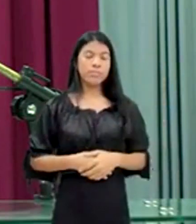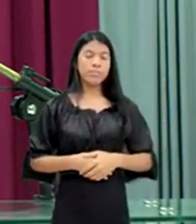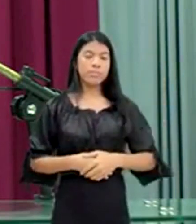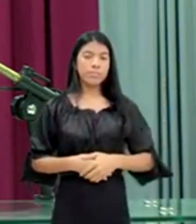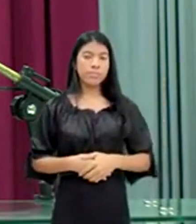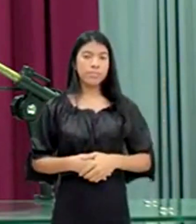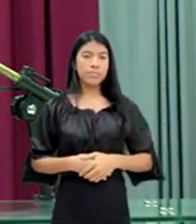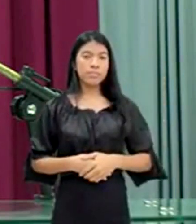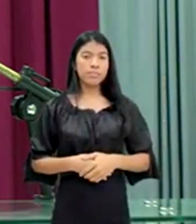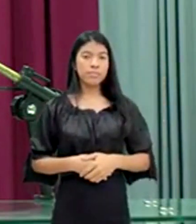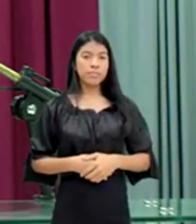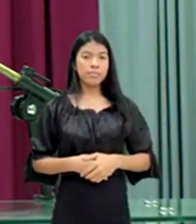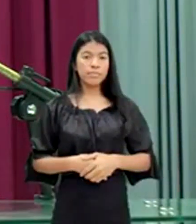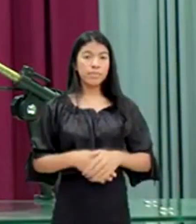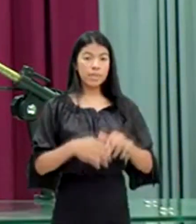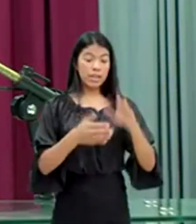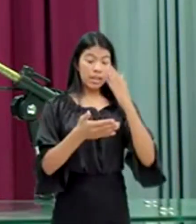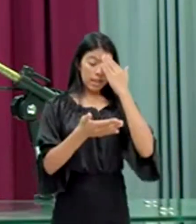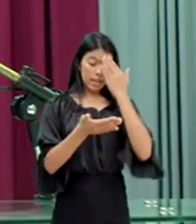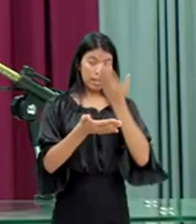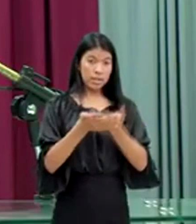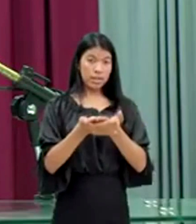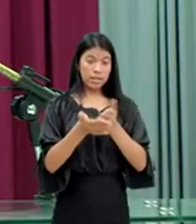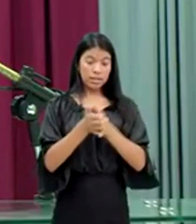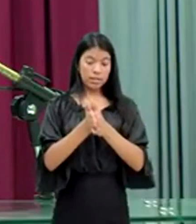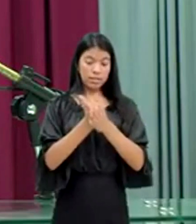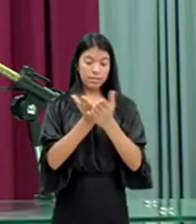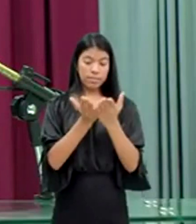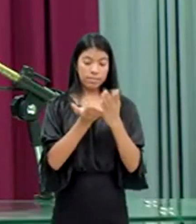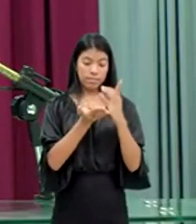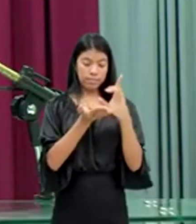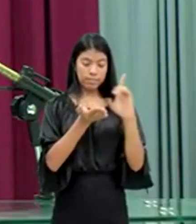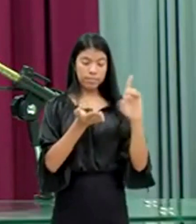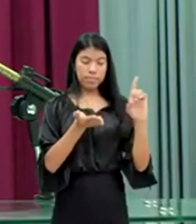Creia na sua palavra.